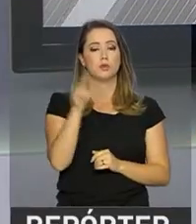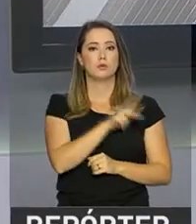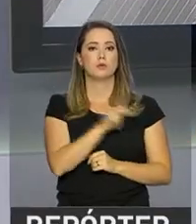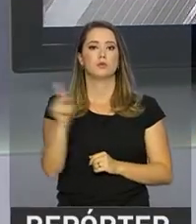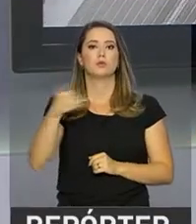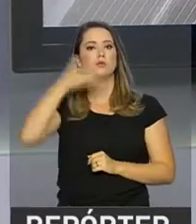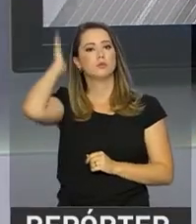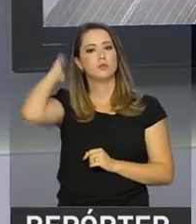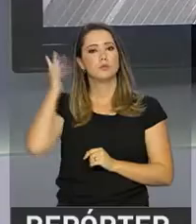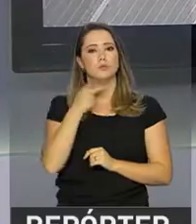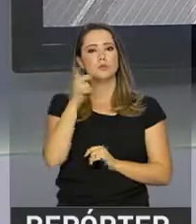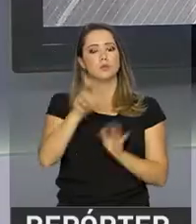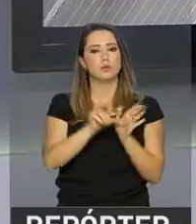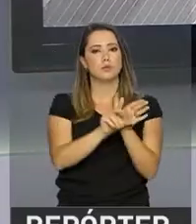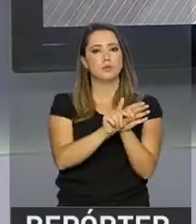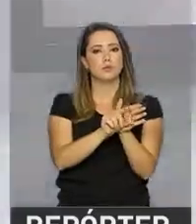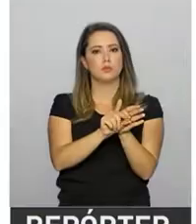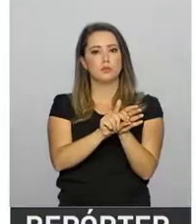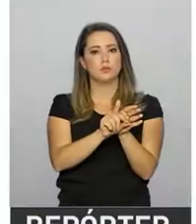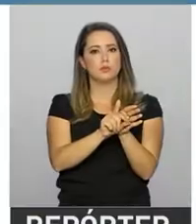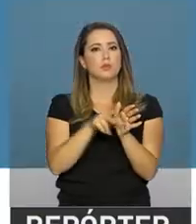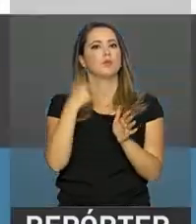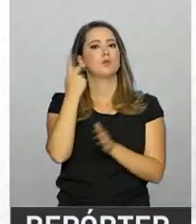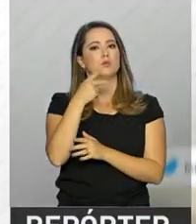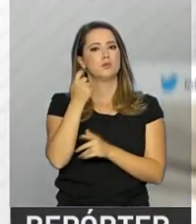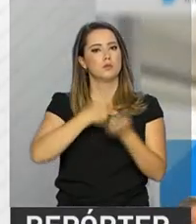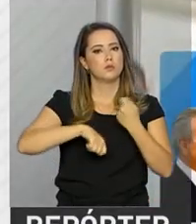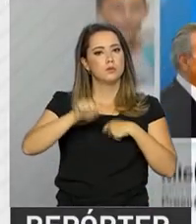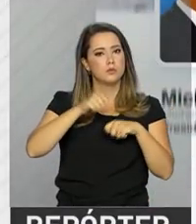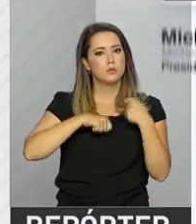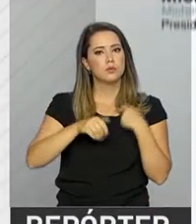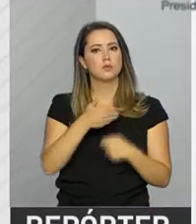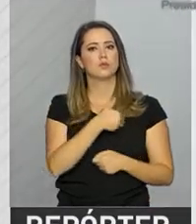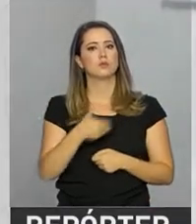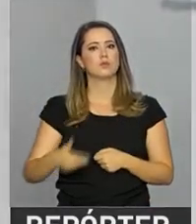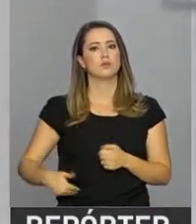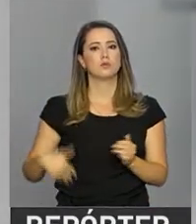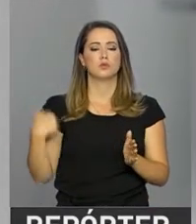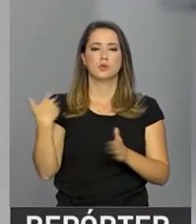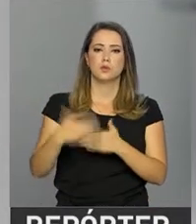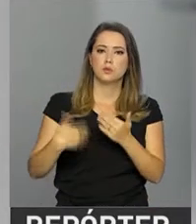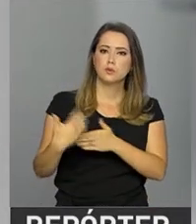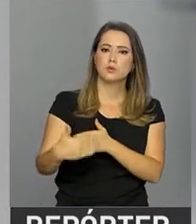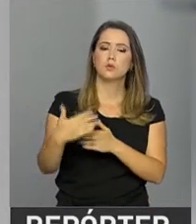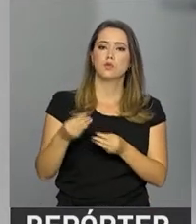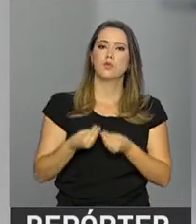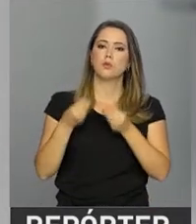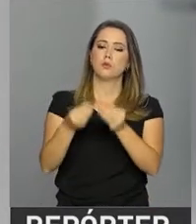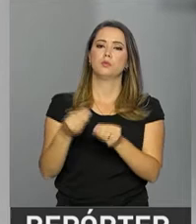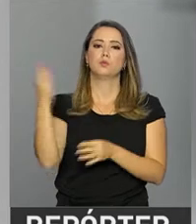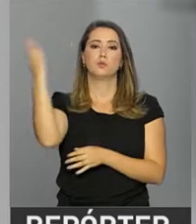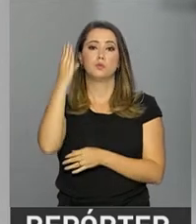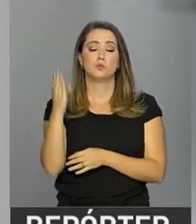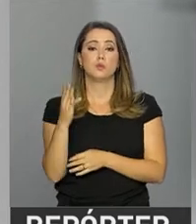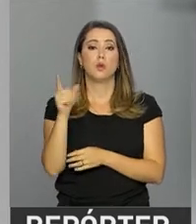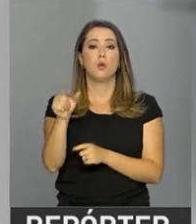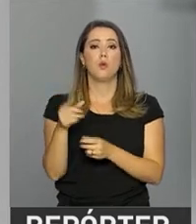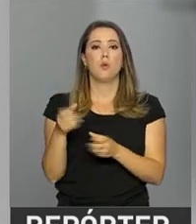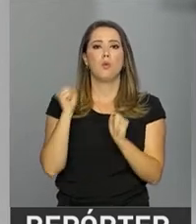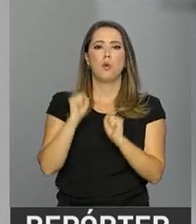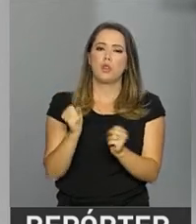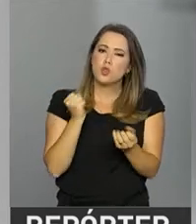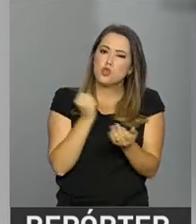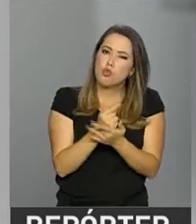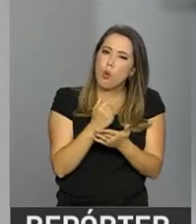inflação, o presidente Michel Temer disse pelo Twitter que a política econômica de seu governo devolveu ao brasileiro o poder de